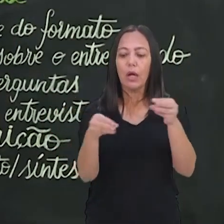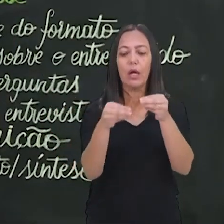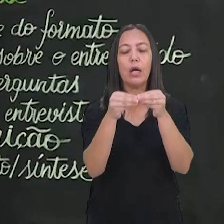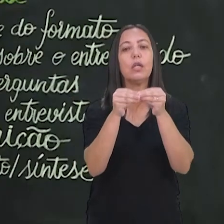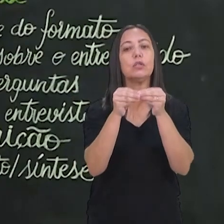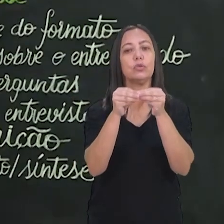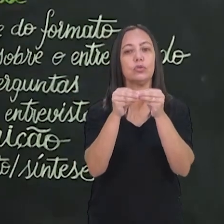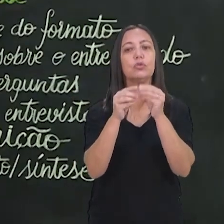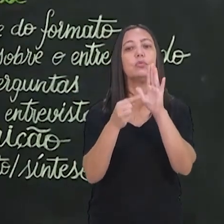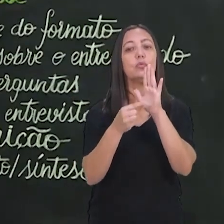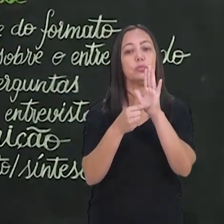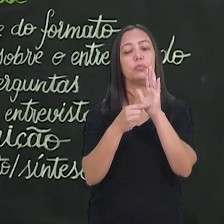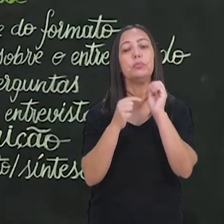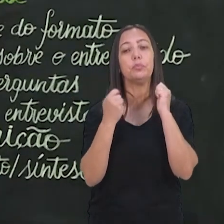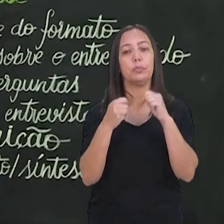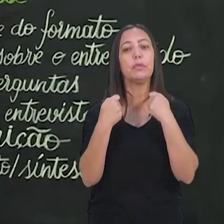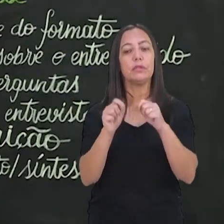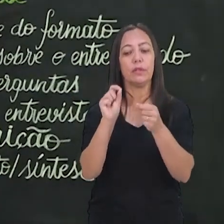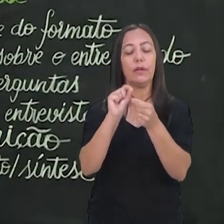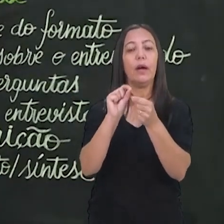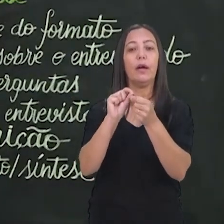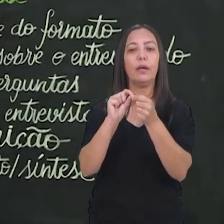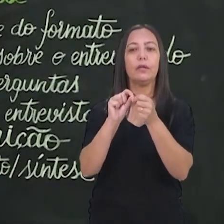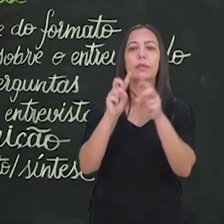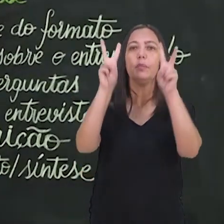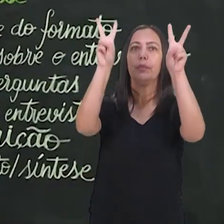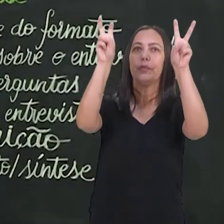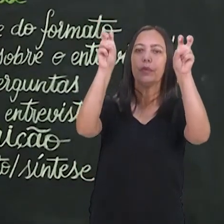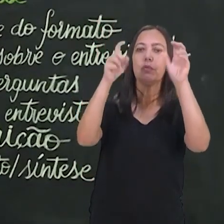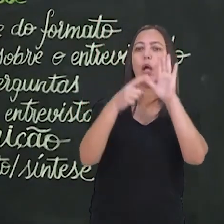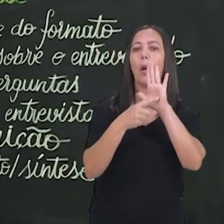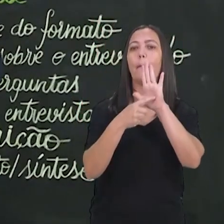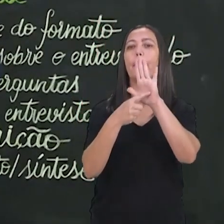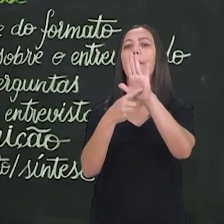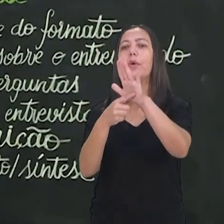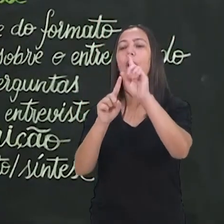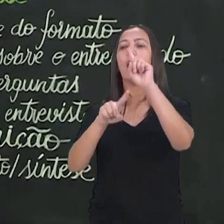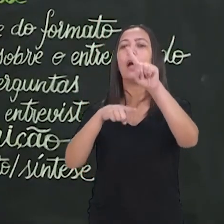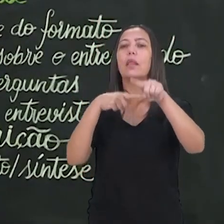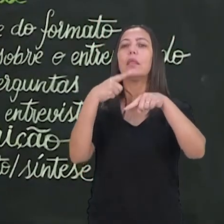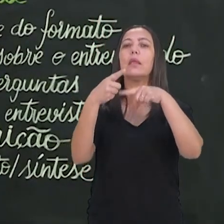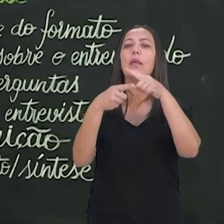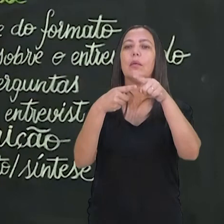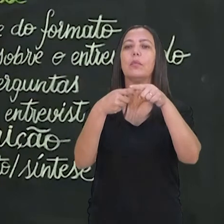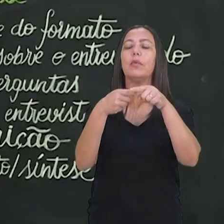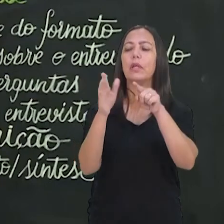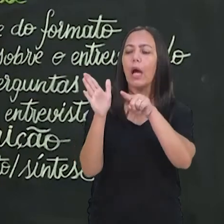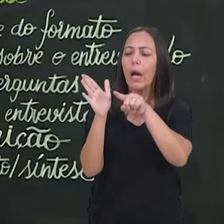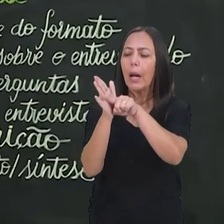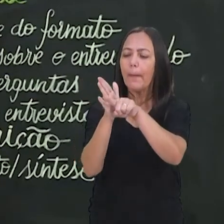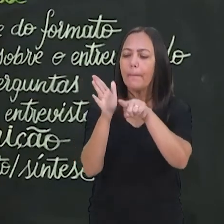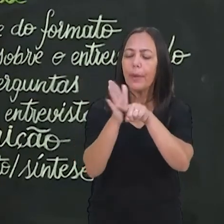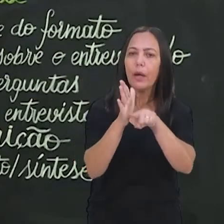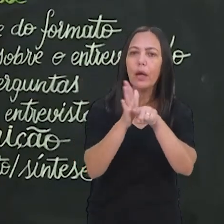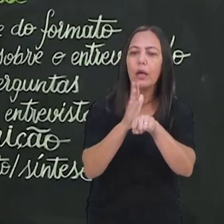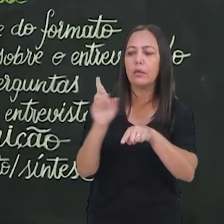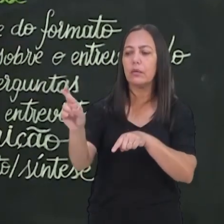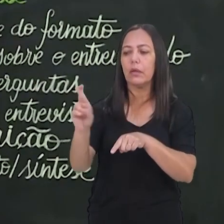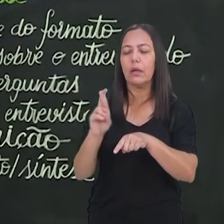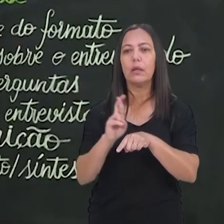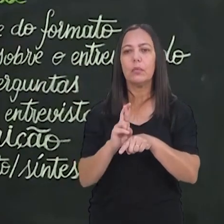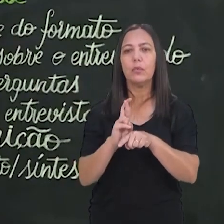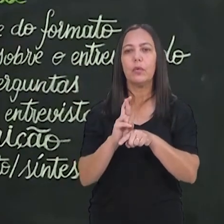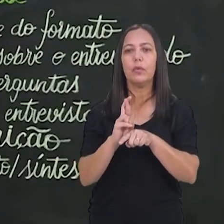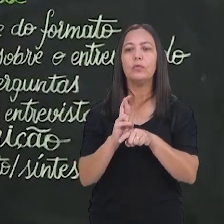domínio escrito, você também precisa fazer isso. Um título, uma apresentação e em seguida você reproduz as perguntas e as respostas.